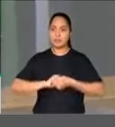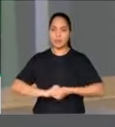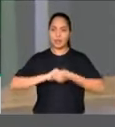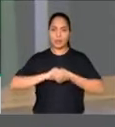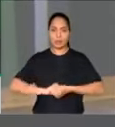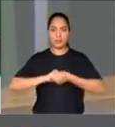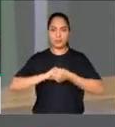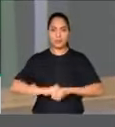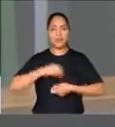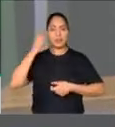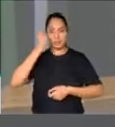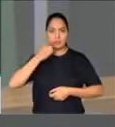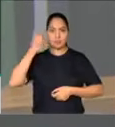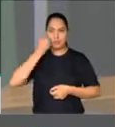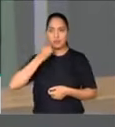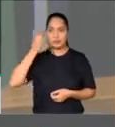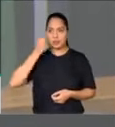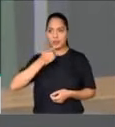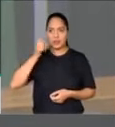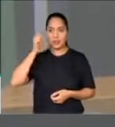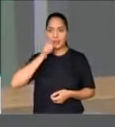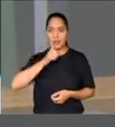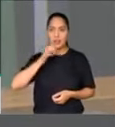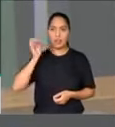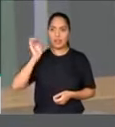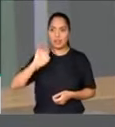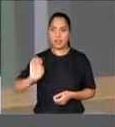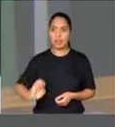todos os deputados a deputada Érica Cocai.